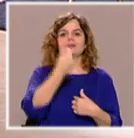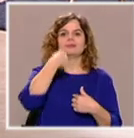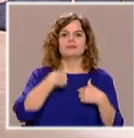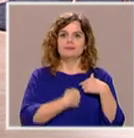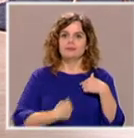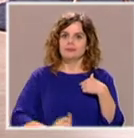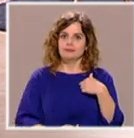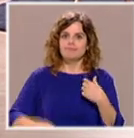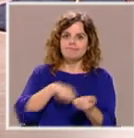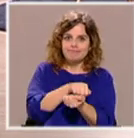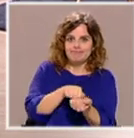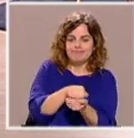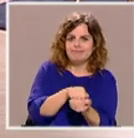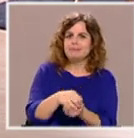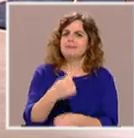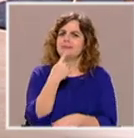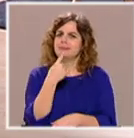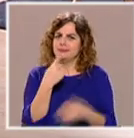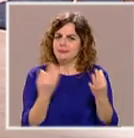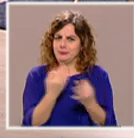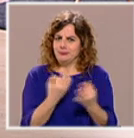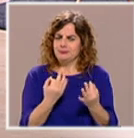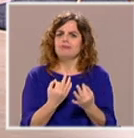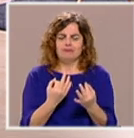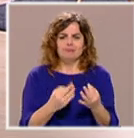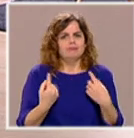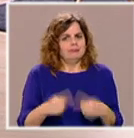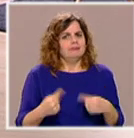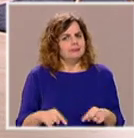E conseguiram perceber também que a digestão é um processo que envolve...